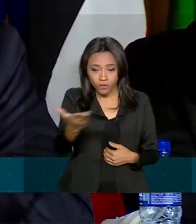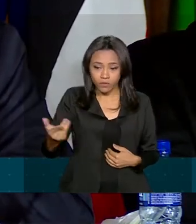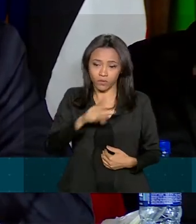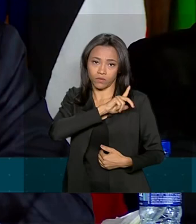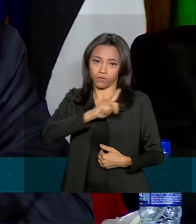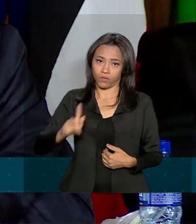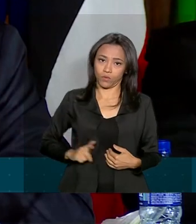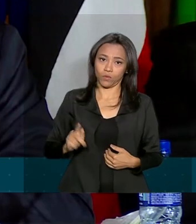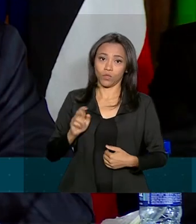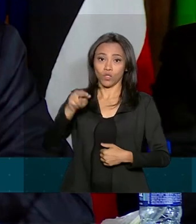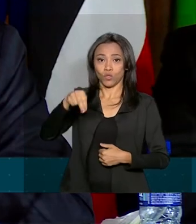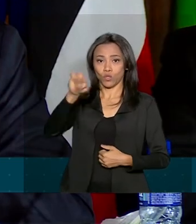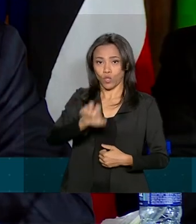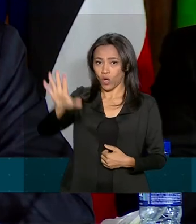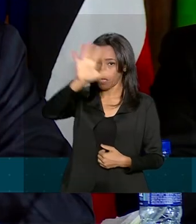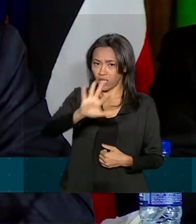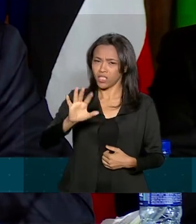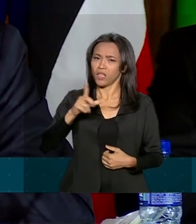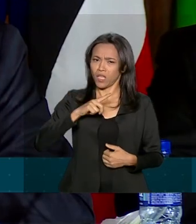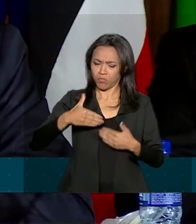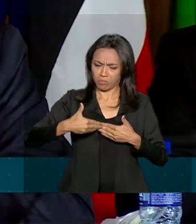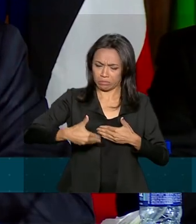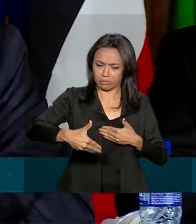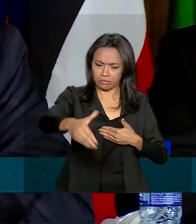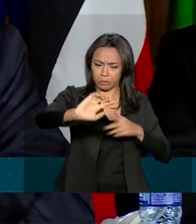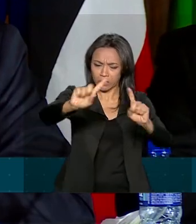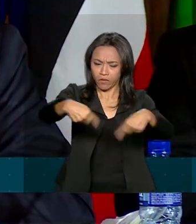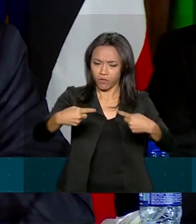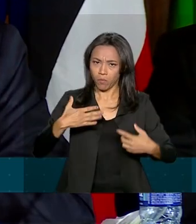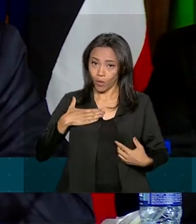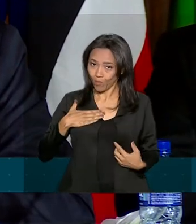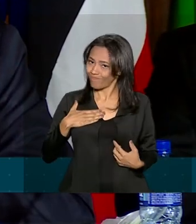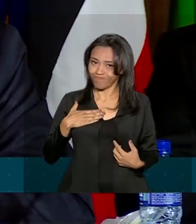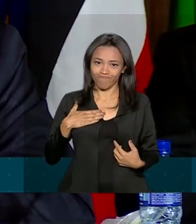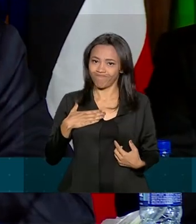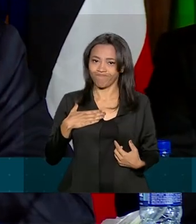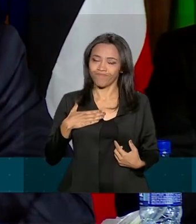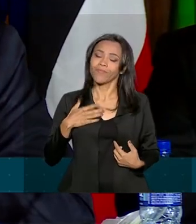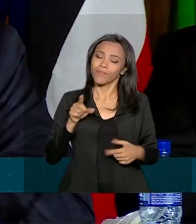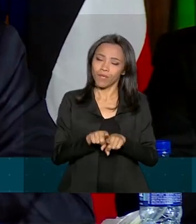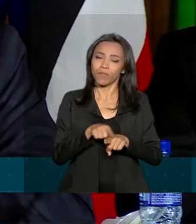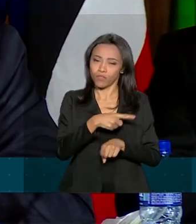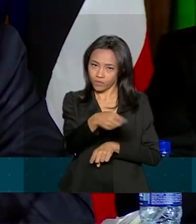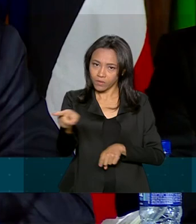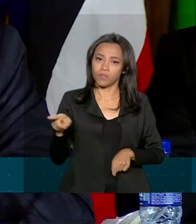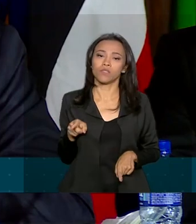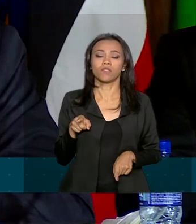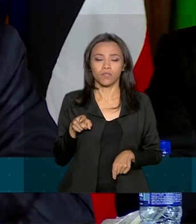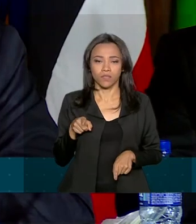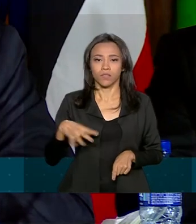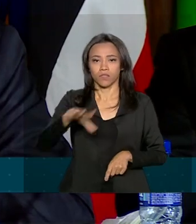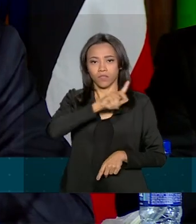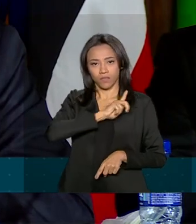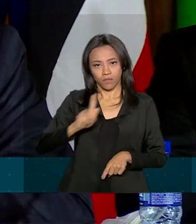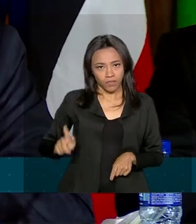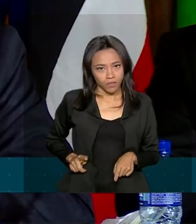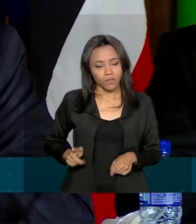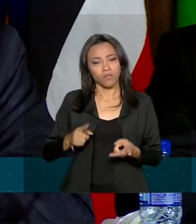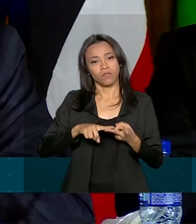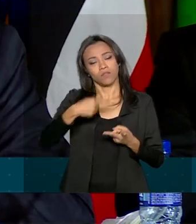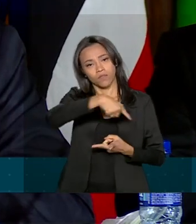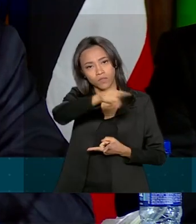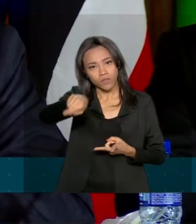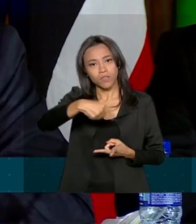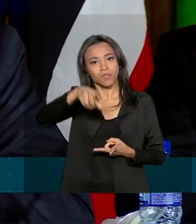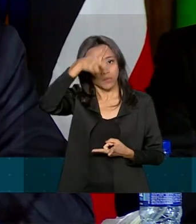um desafio pela frente que não é meu. É também dos senhores governadores e senhores